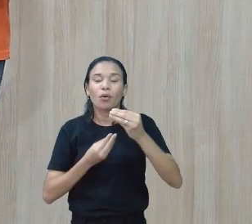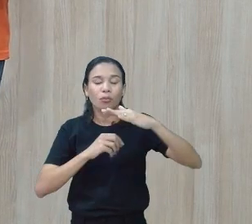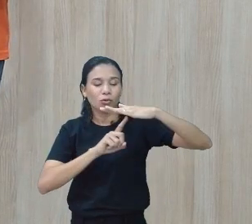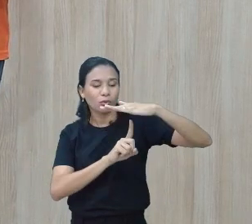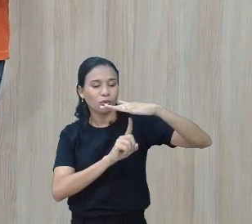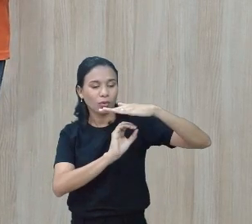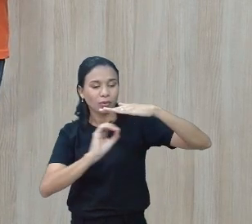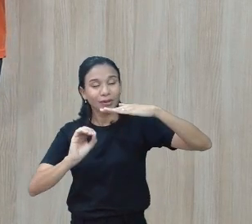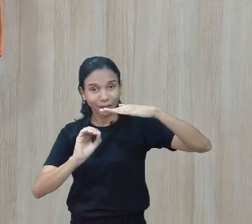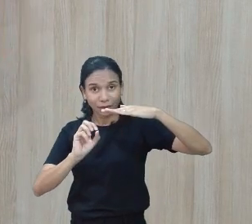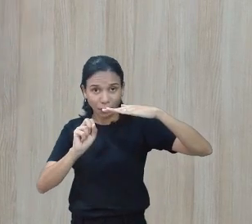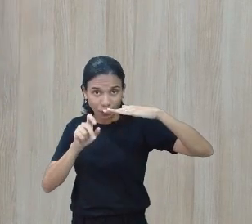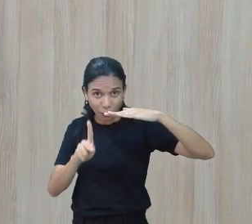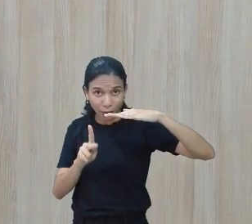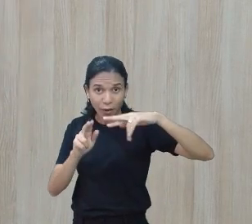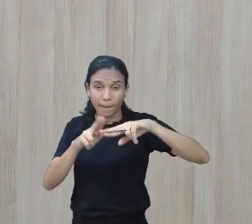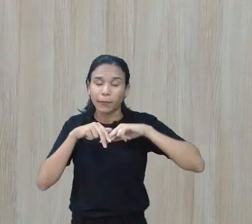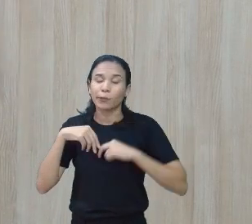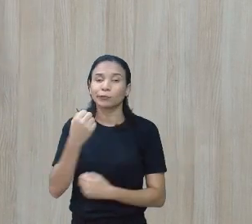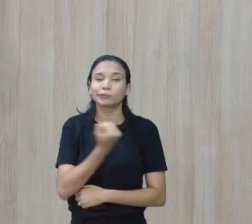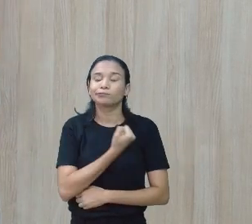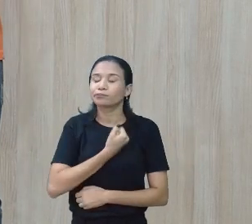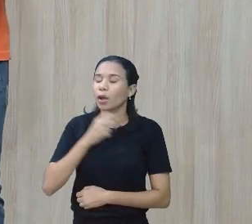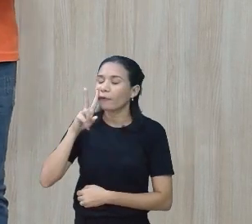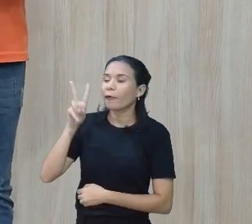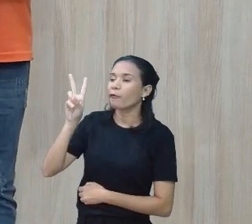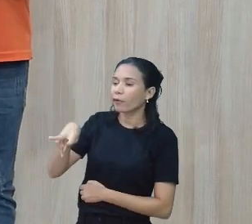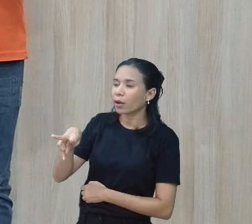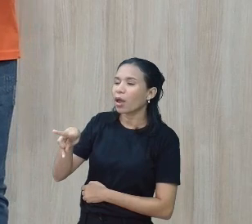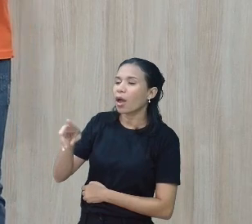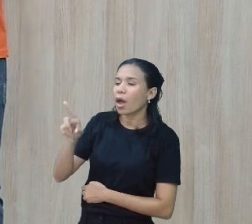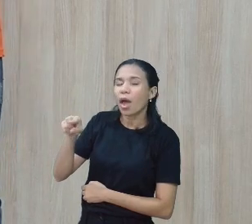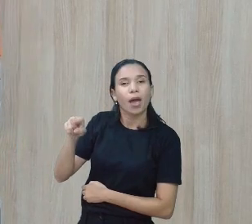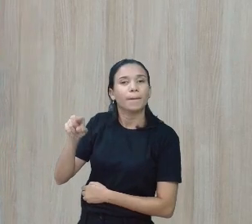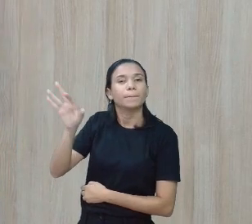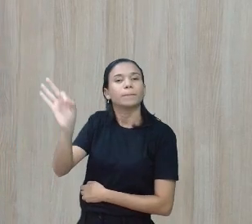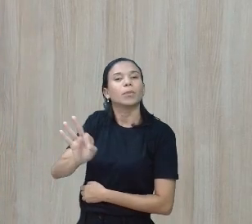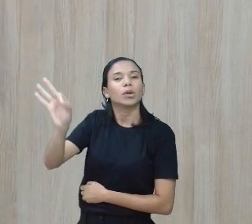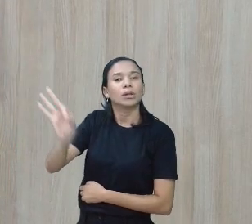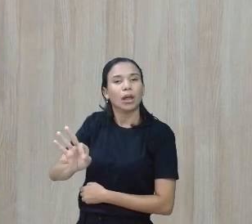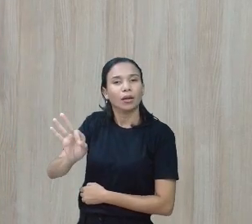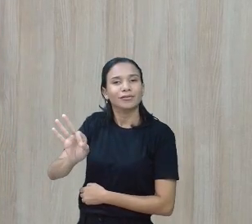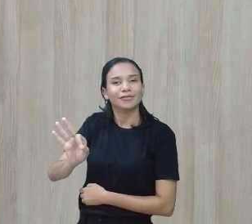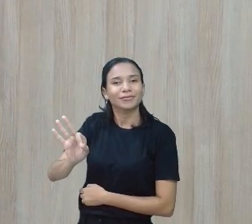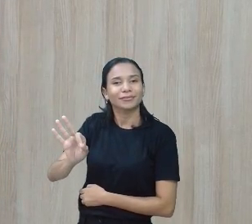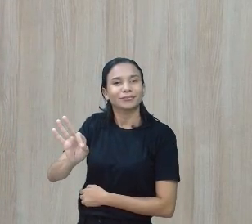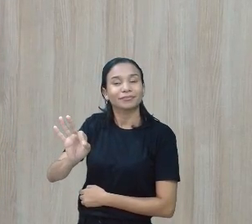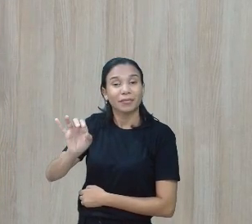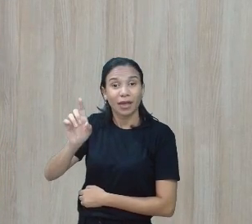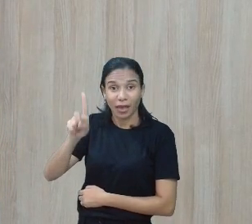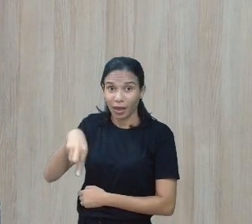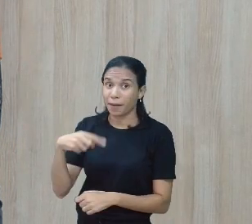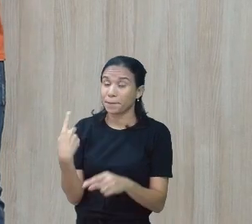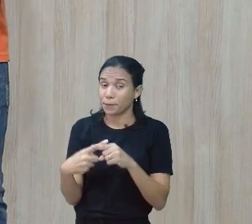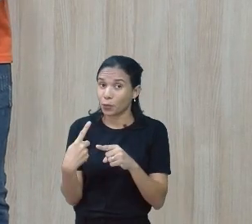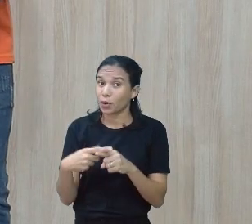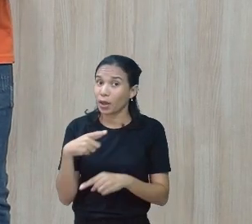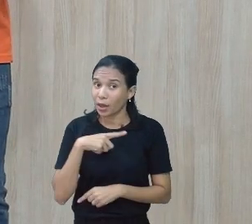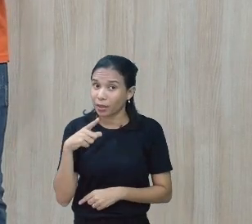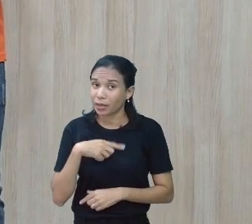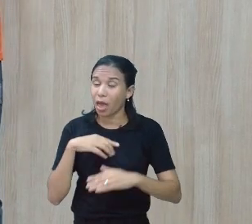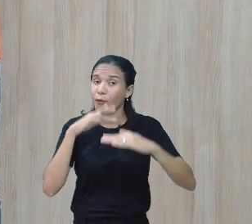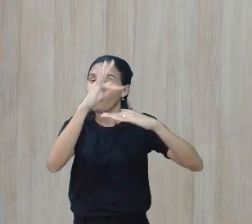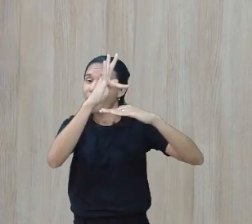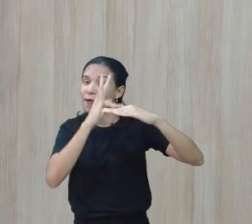100, tá? Então, todo número que você visualizar como porcentagem é porque eu tenho uma fração